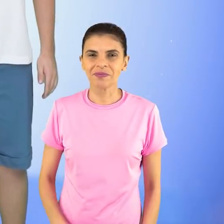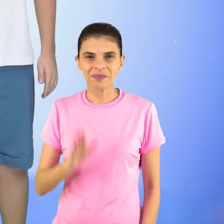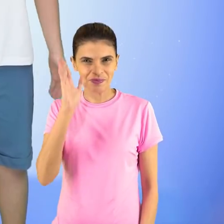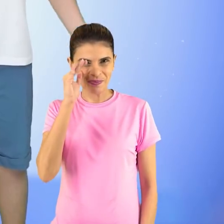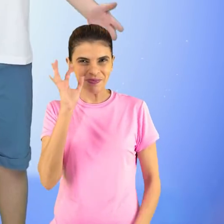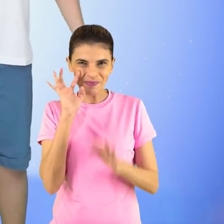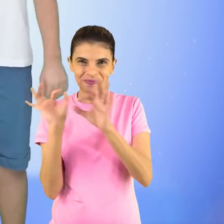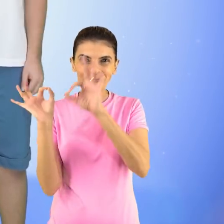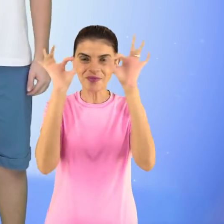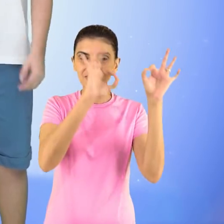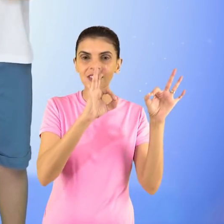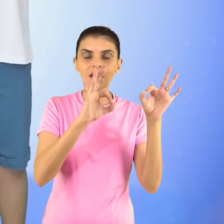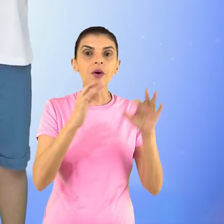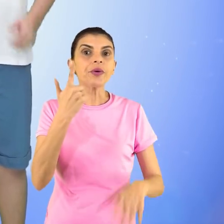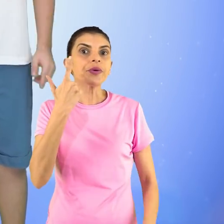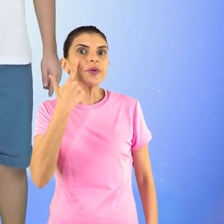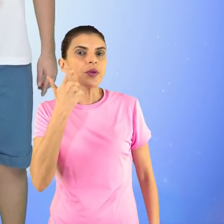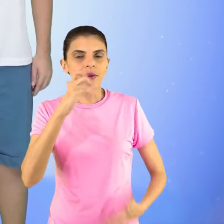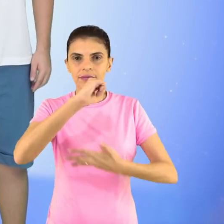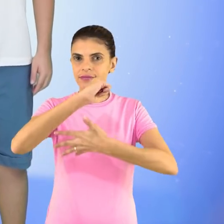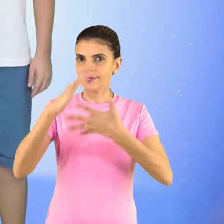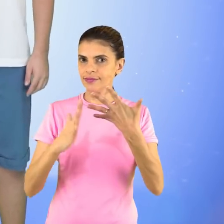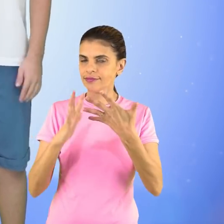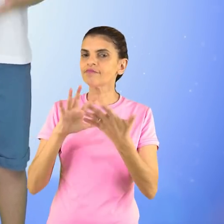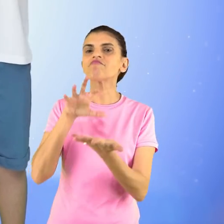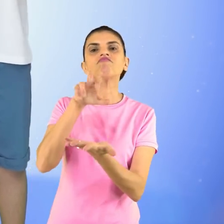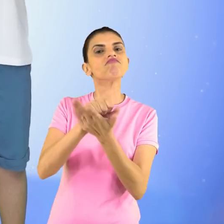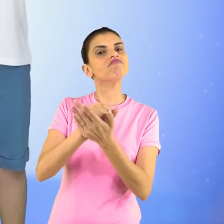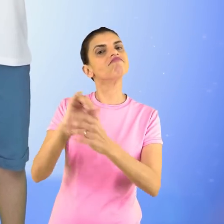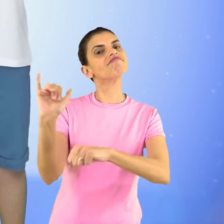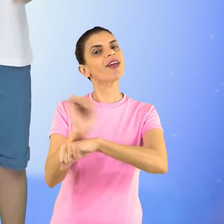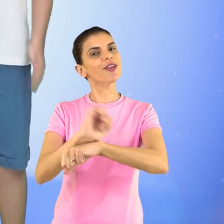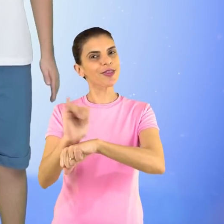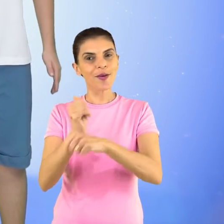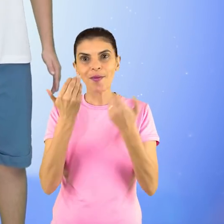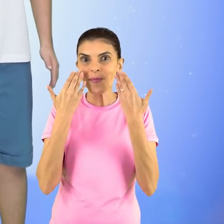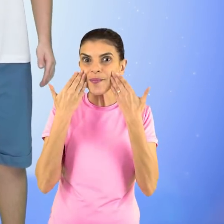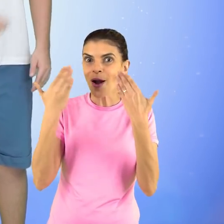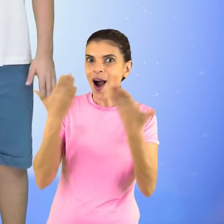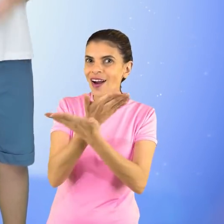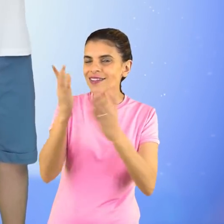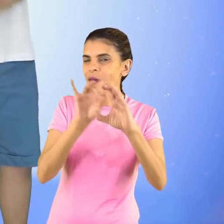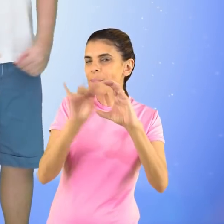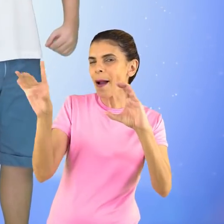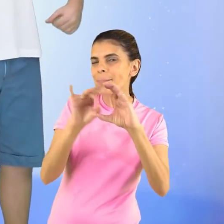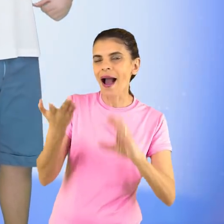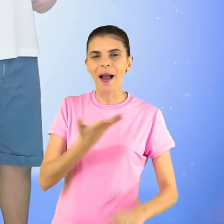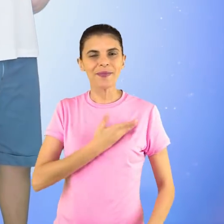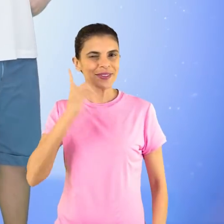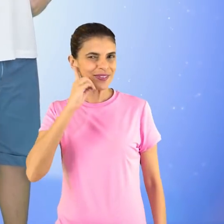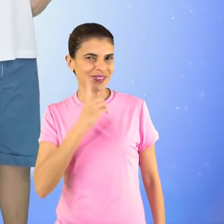Você assistiu Lucas Toon. Agora se inscreve no canal Lucas Toon e mostra Lucas Toon para os seus amigos e amigas.